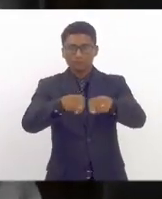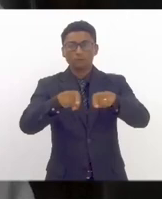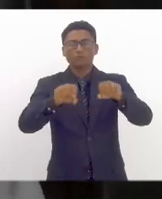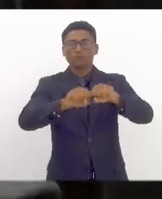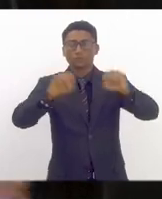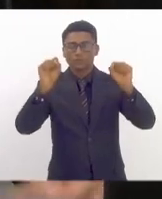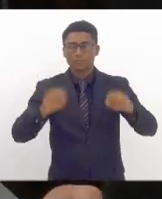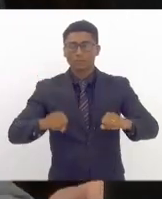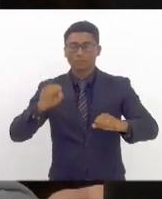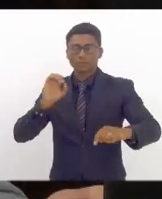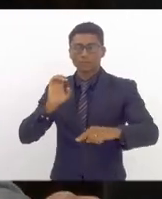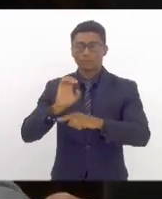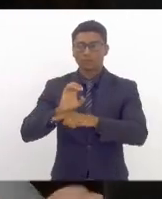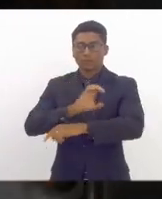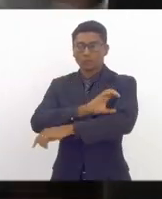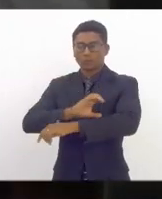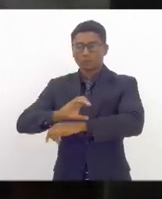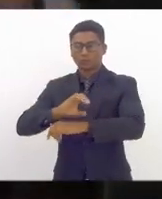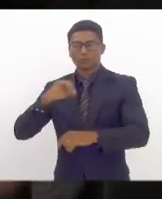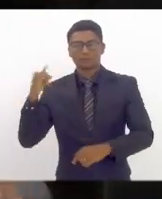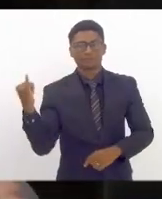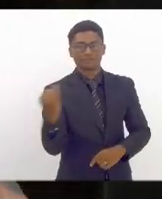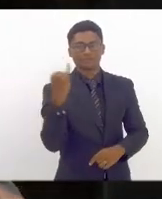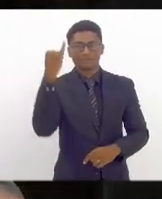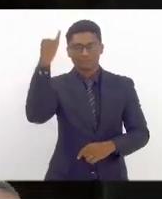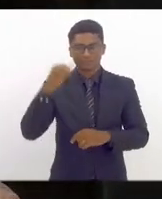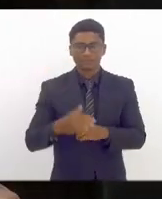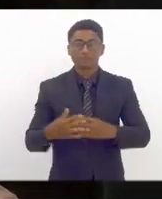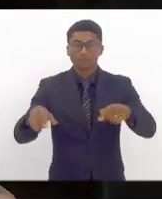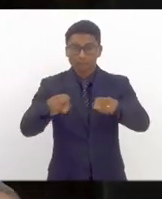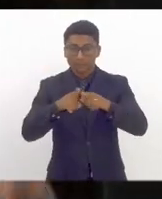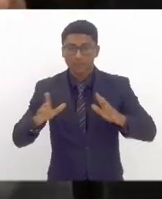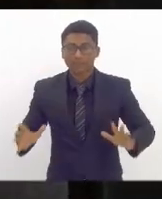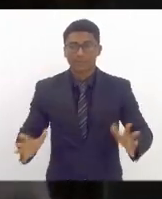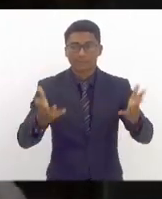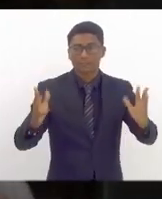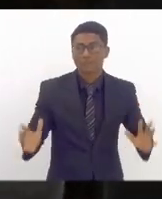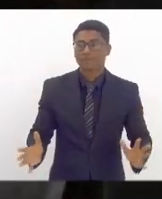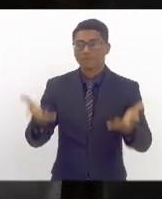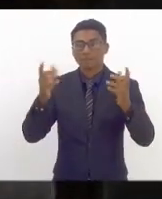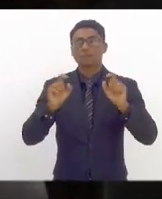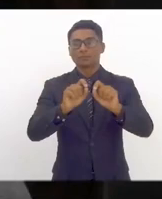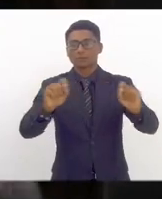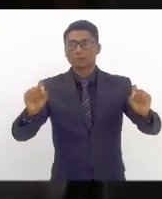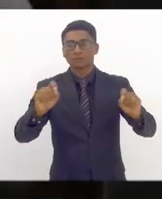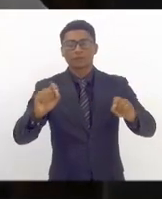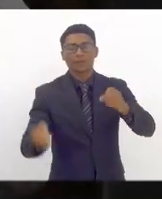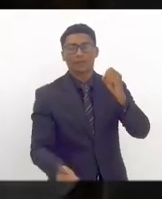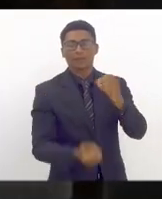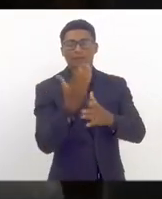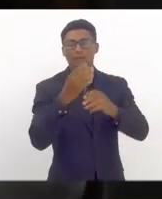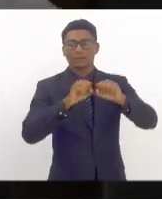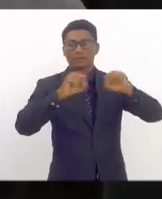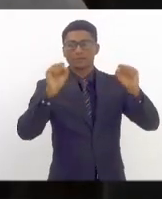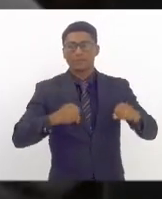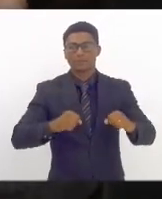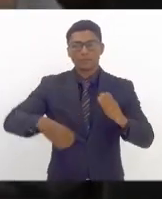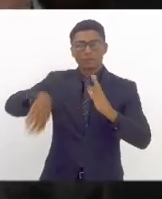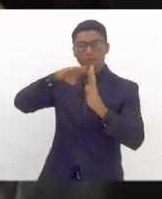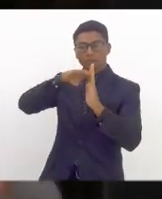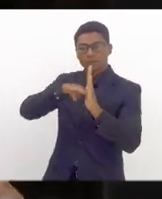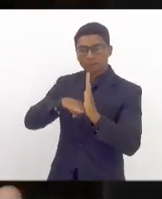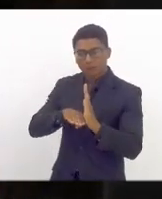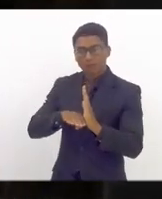estadual de cultura e incentivar a criação desses temas de programas